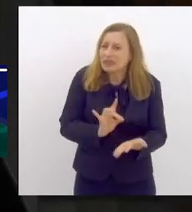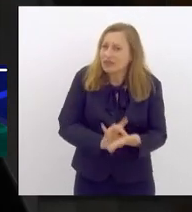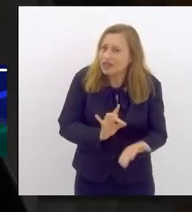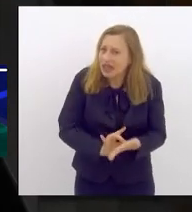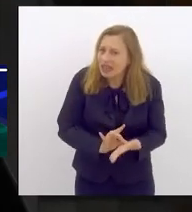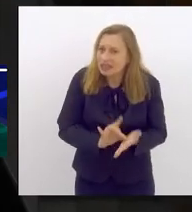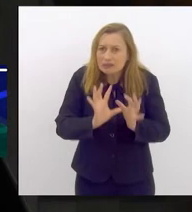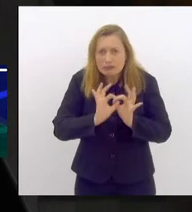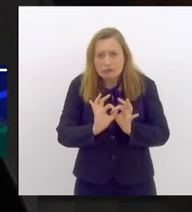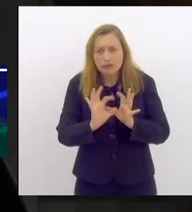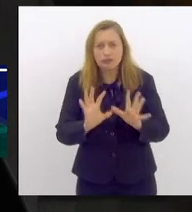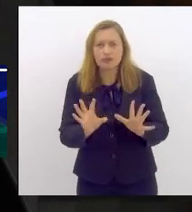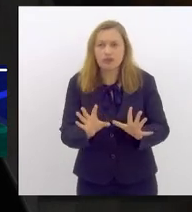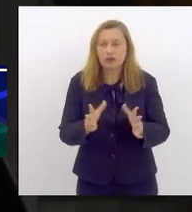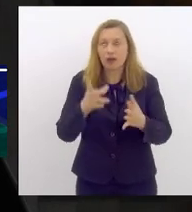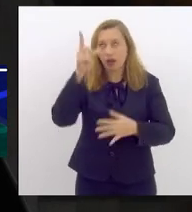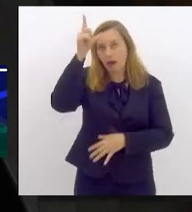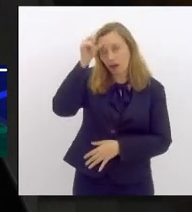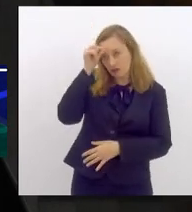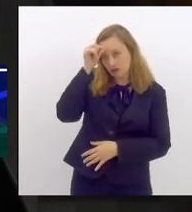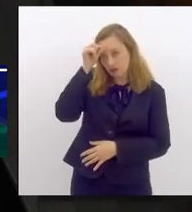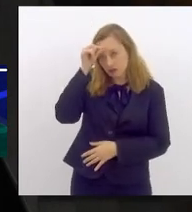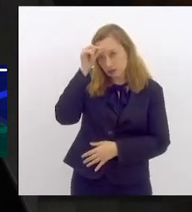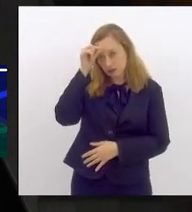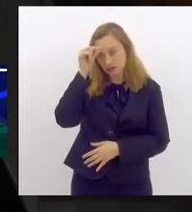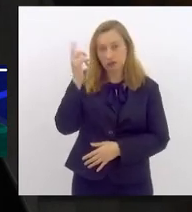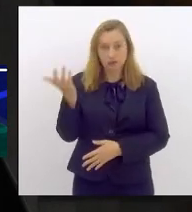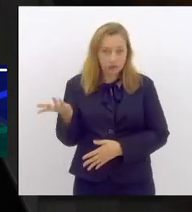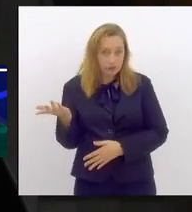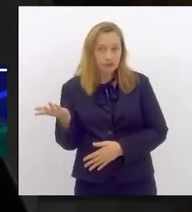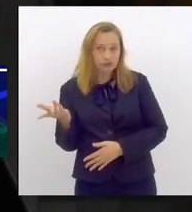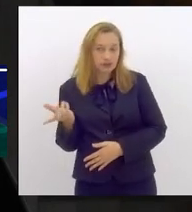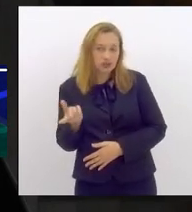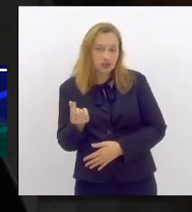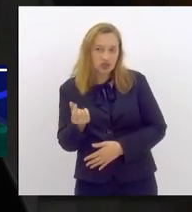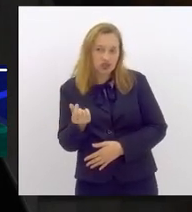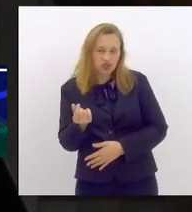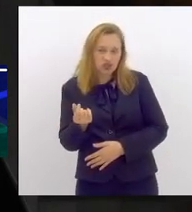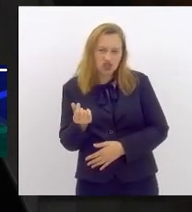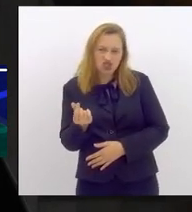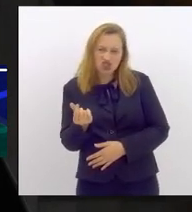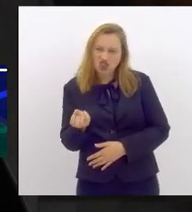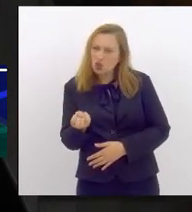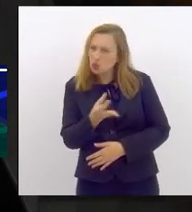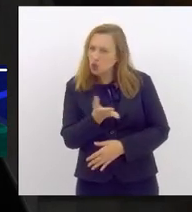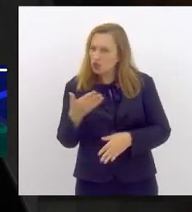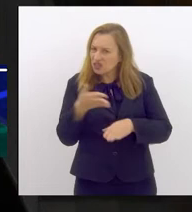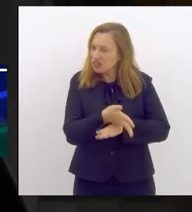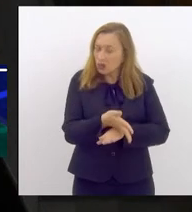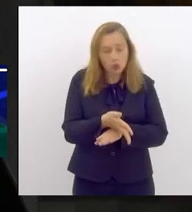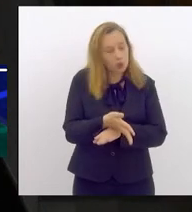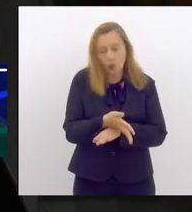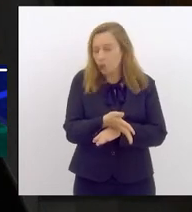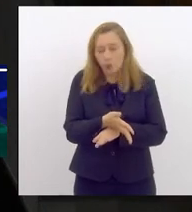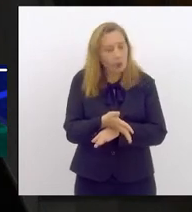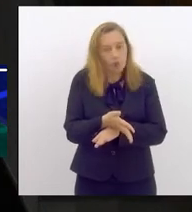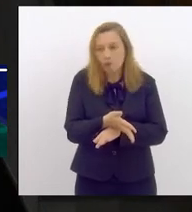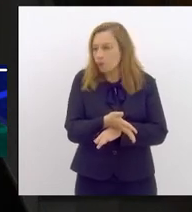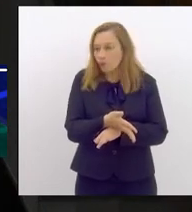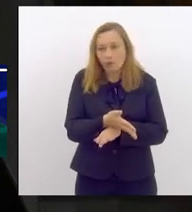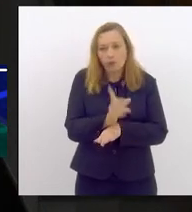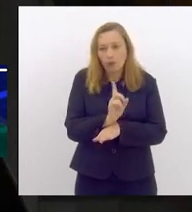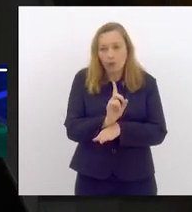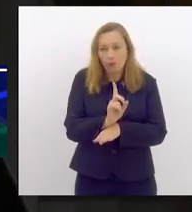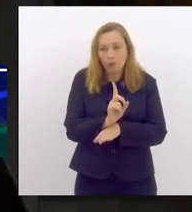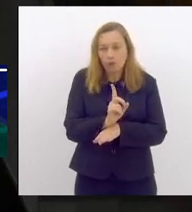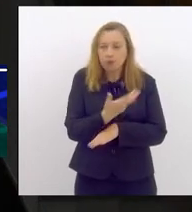permite uma livro de caixa e não é não há dinheiro novo injetado nas pessoas a gente se enganam